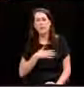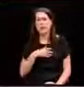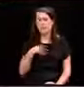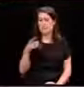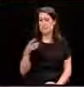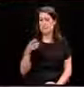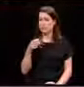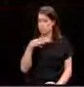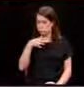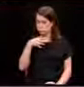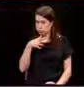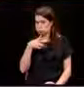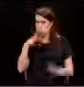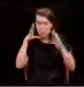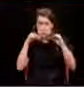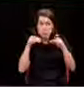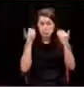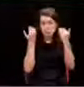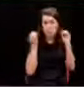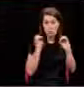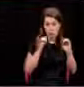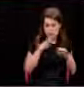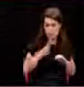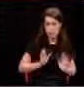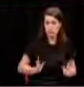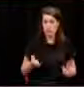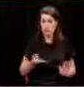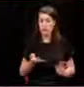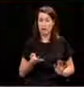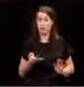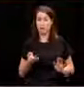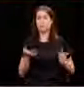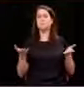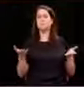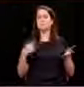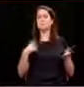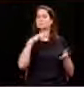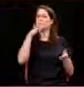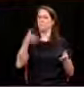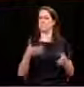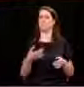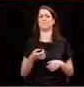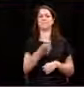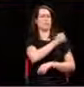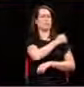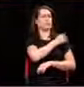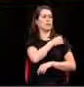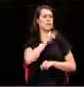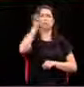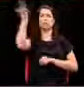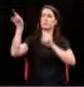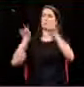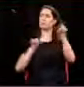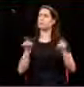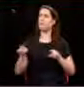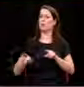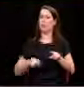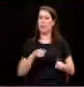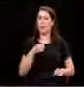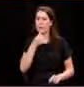e o Ricardo também disse que não tinha conhecimento, é o seguinte, portanto, houve várias casas do Benfica que se reuniram, portanto,